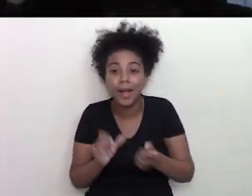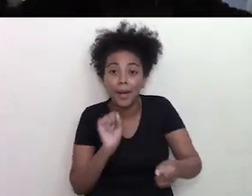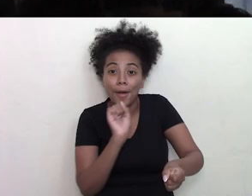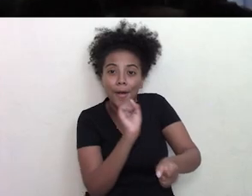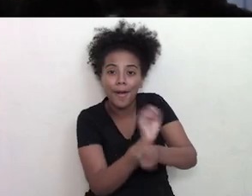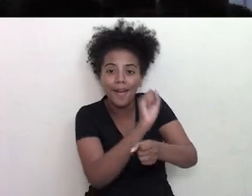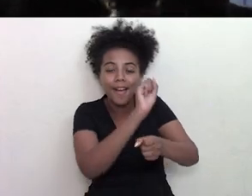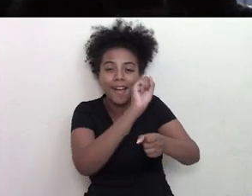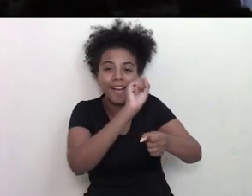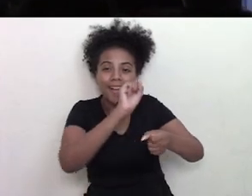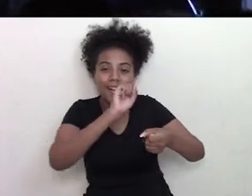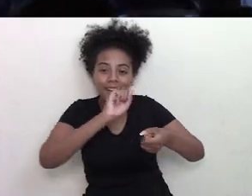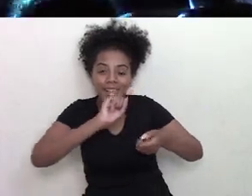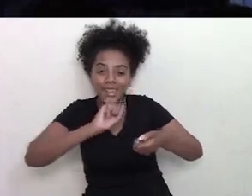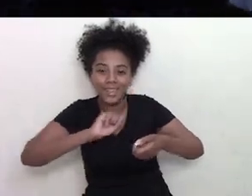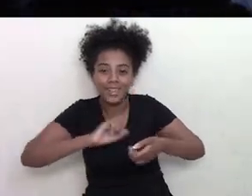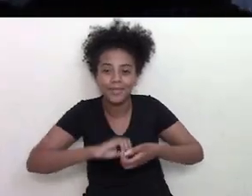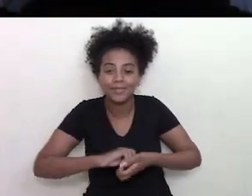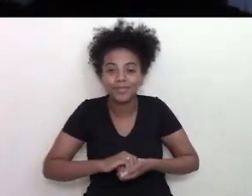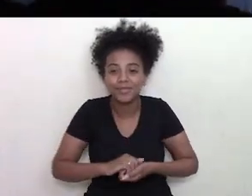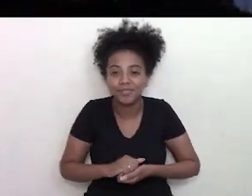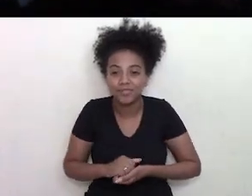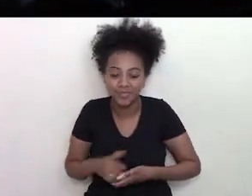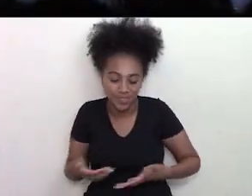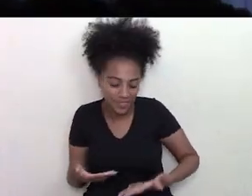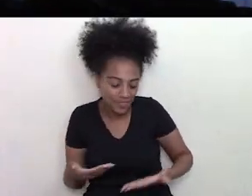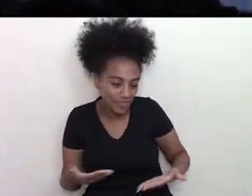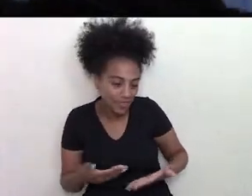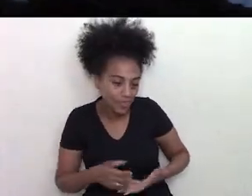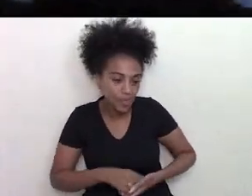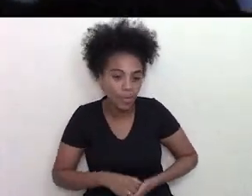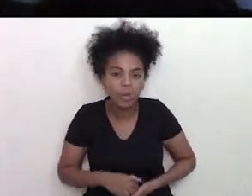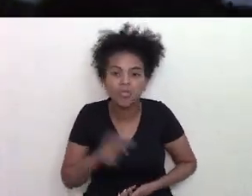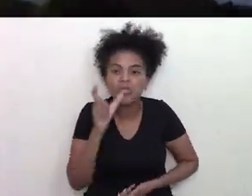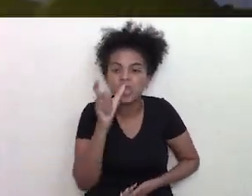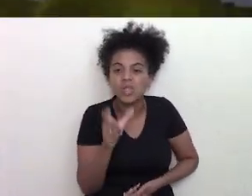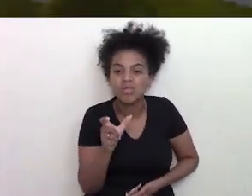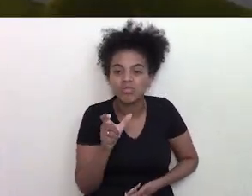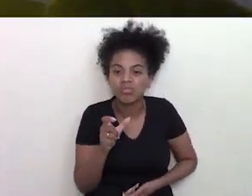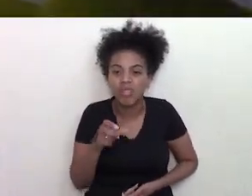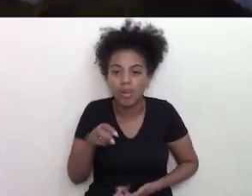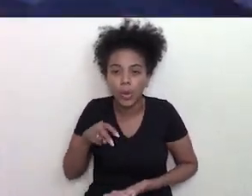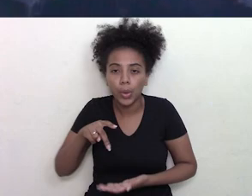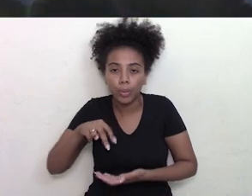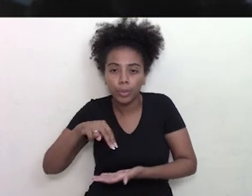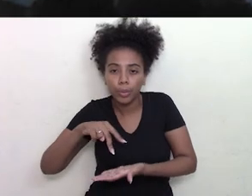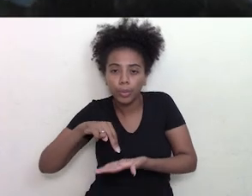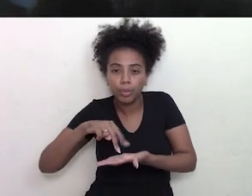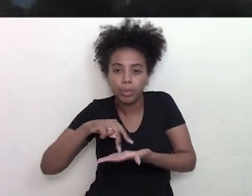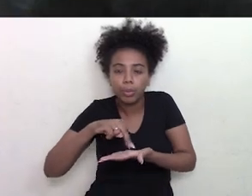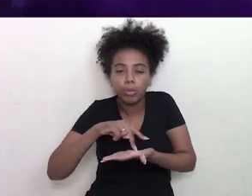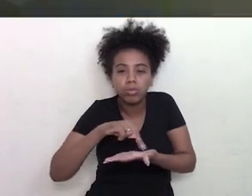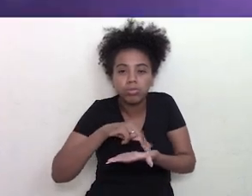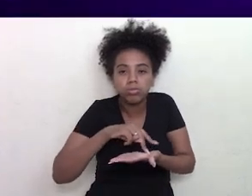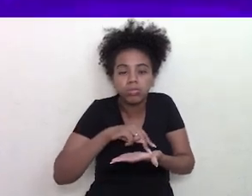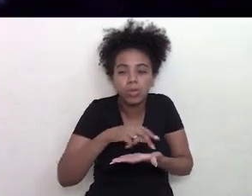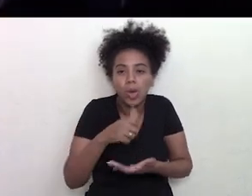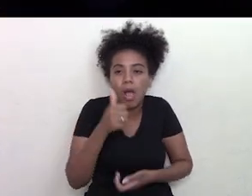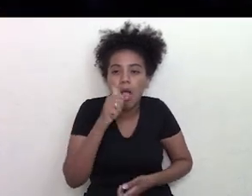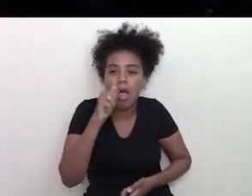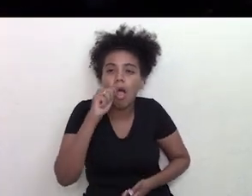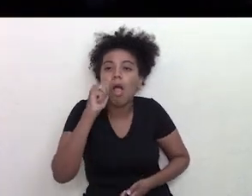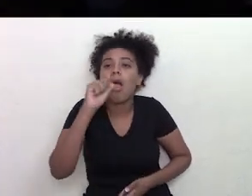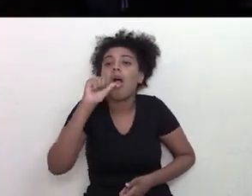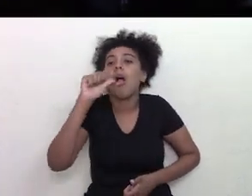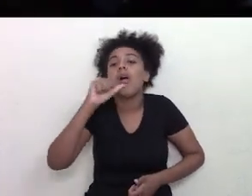Papapapara. Papapapara. Sim, ó. Tem gente que só anda de mansinho. Tem gente que só bebe um